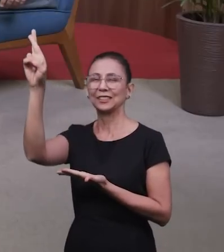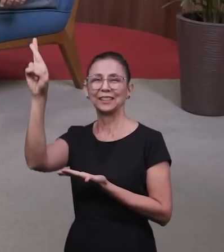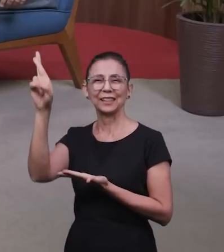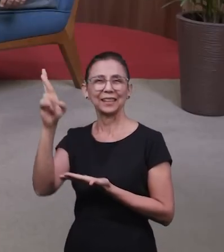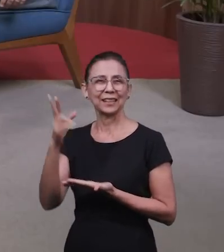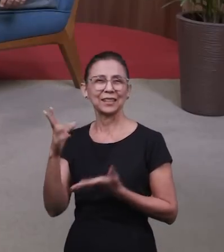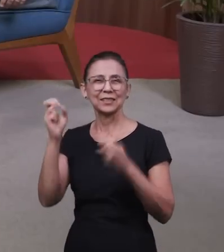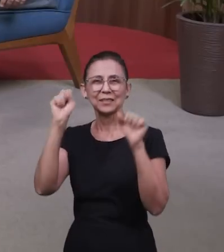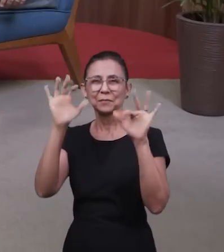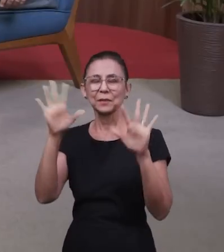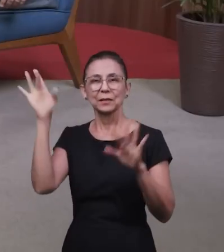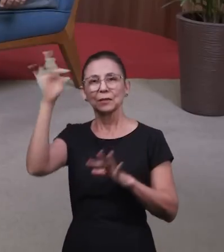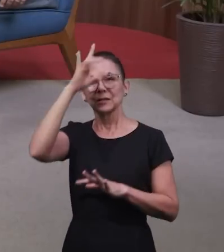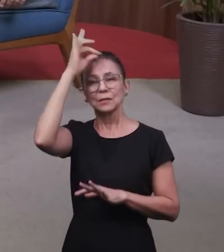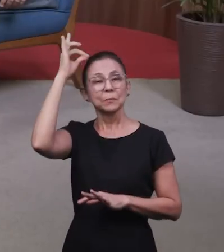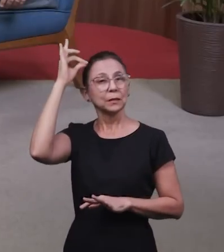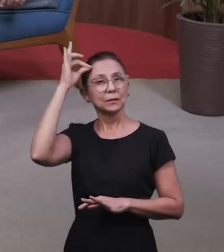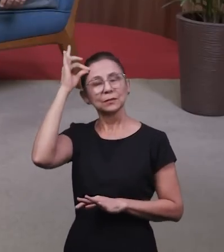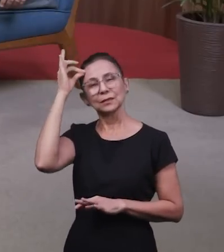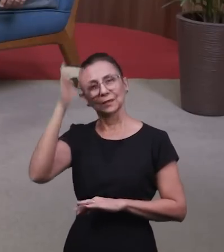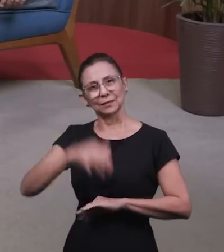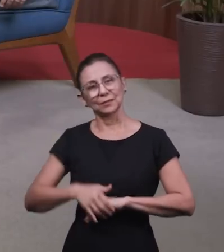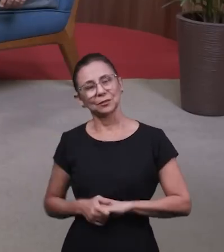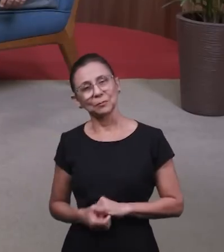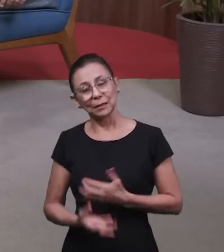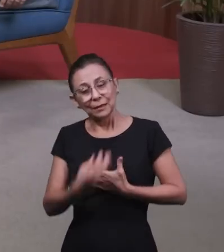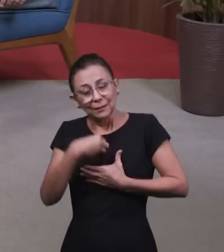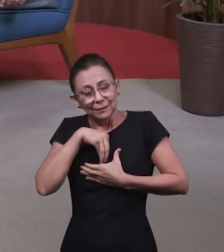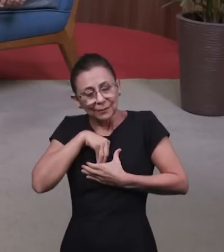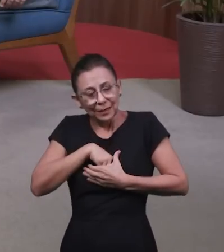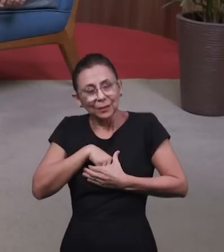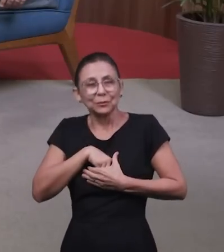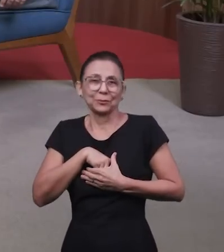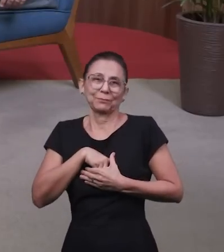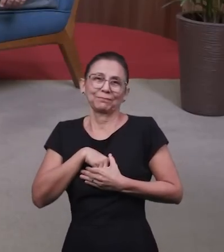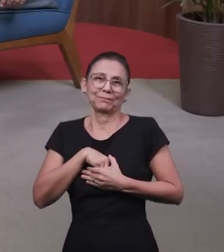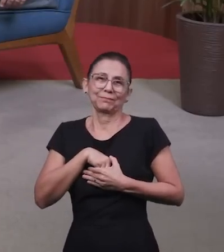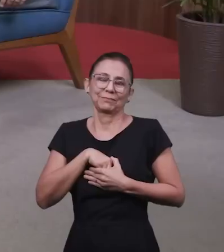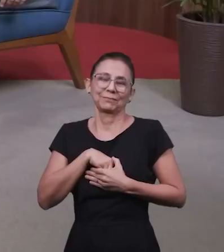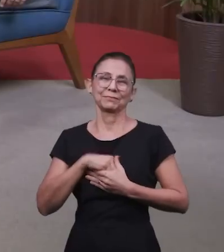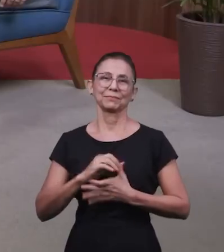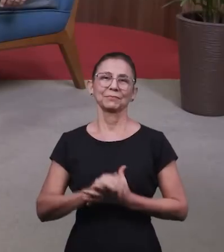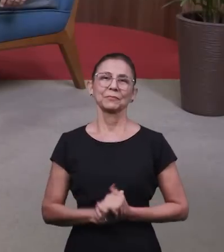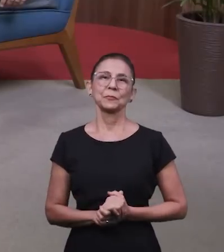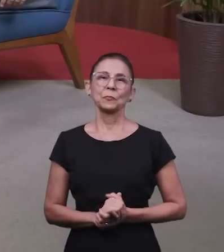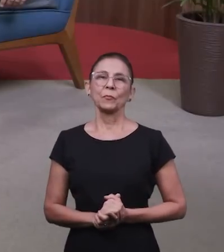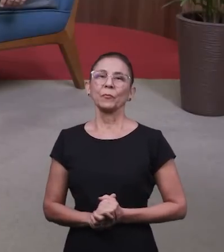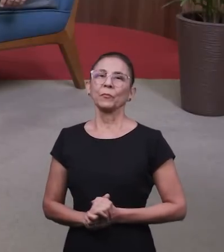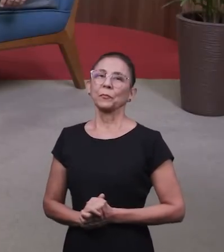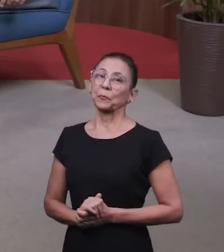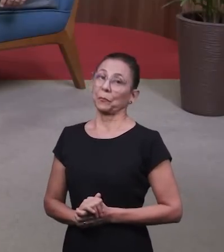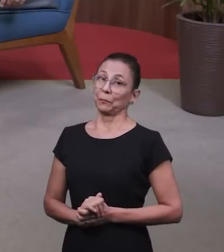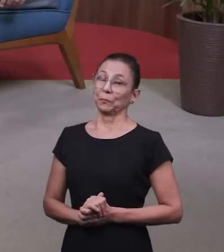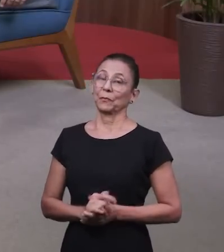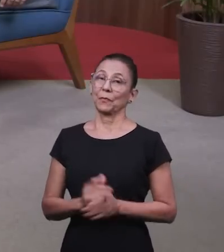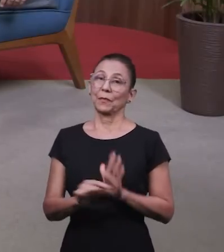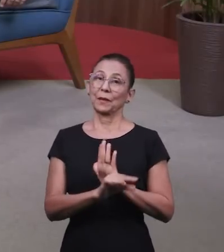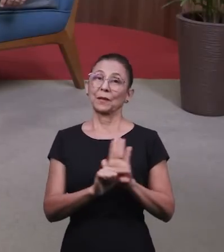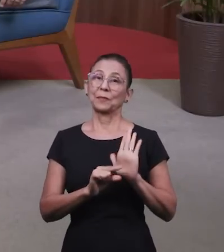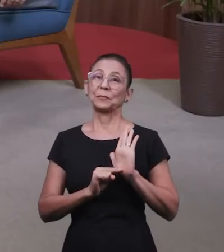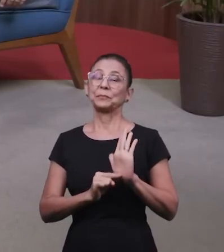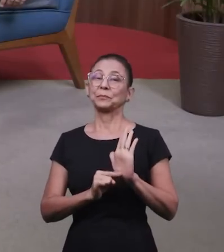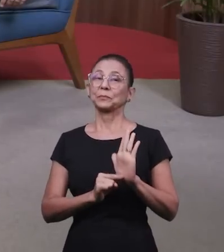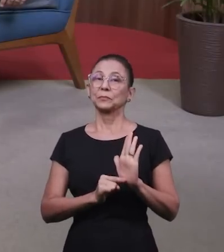este amor, que esta bênção do Espírito Santo traz para a vida do homem. E o versículo termina o seguinte: os